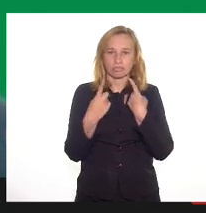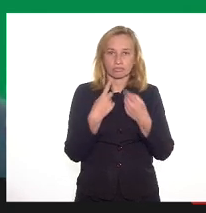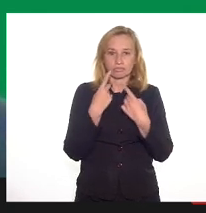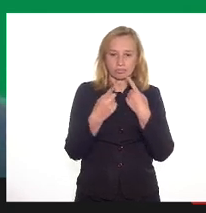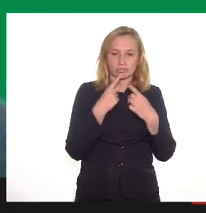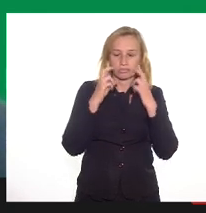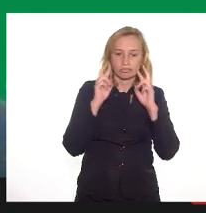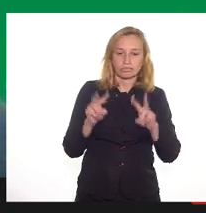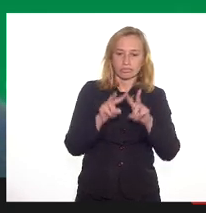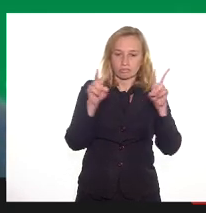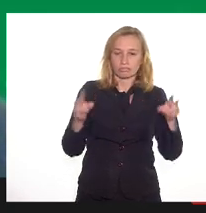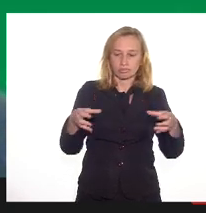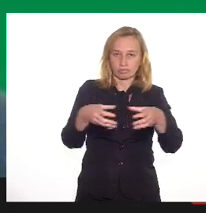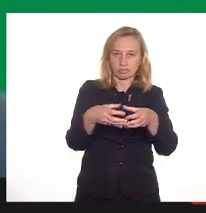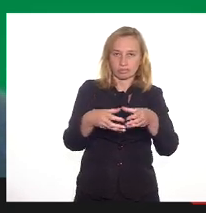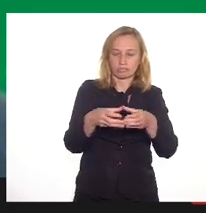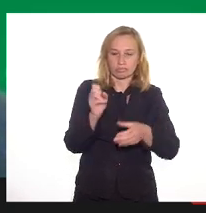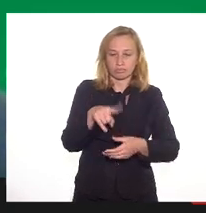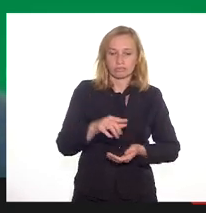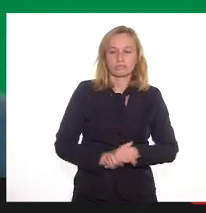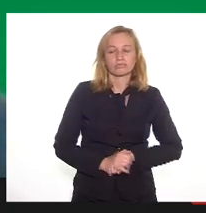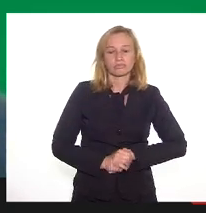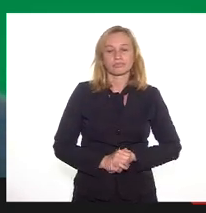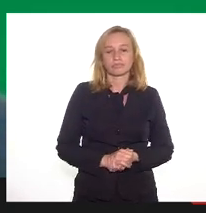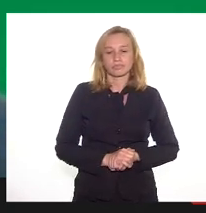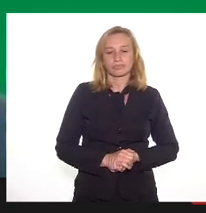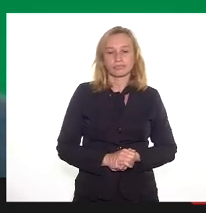sua visão corporativa, né? Eu acho que